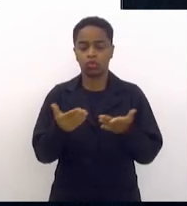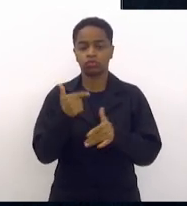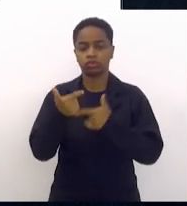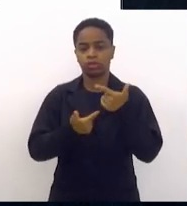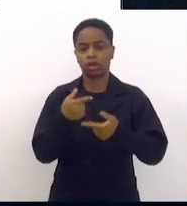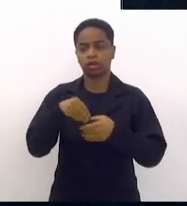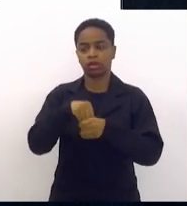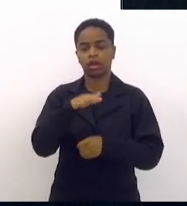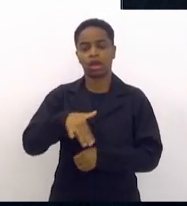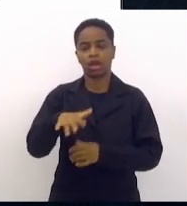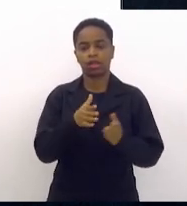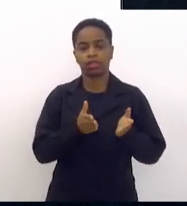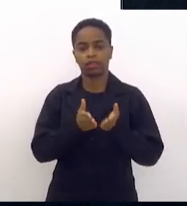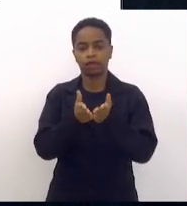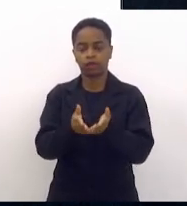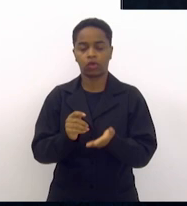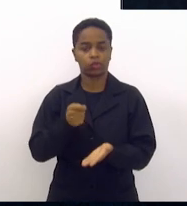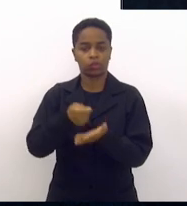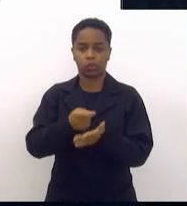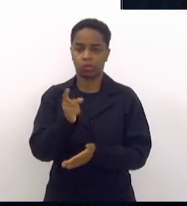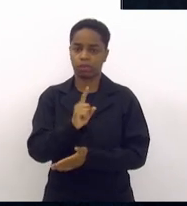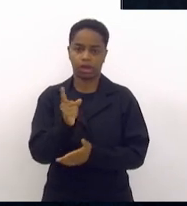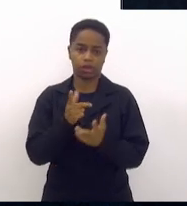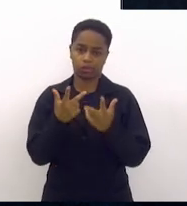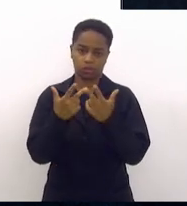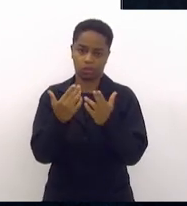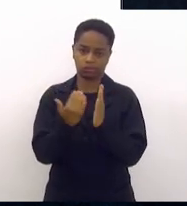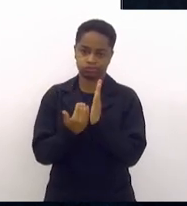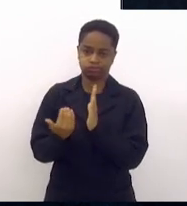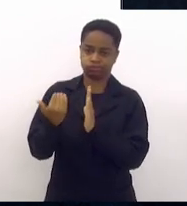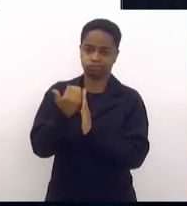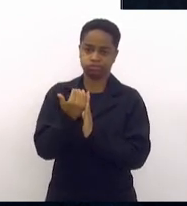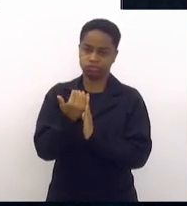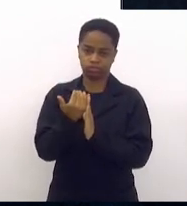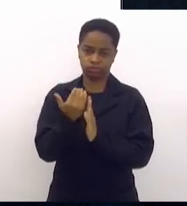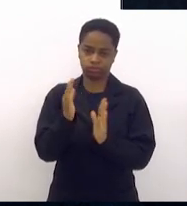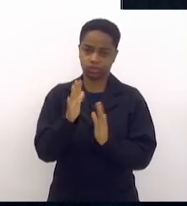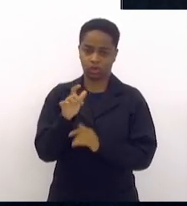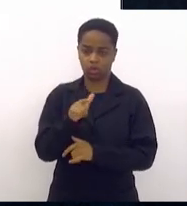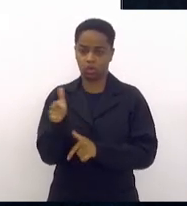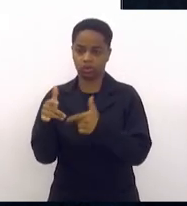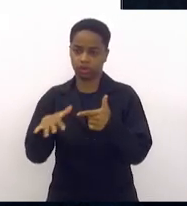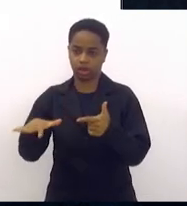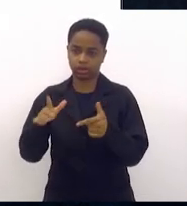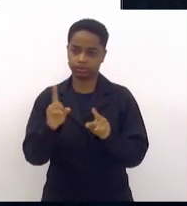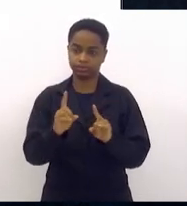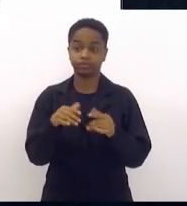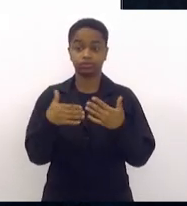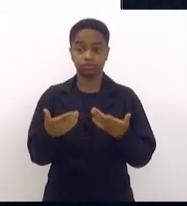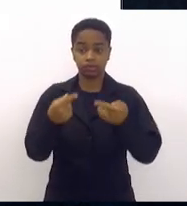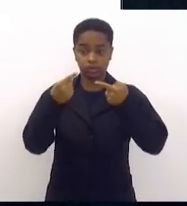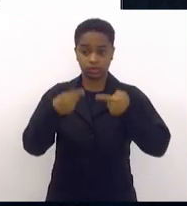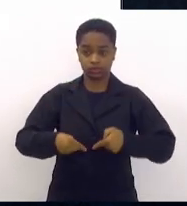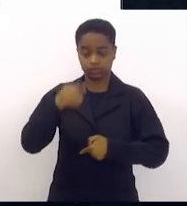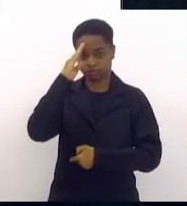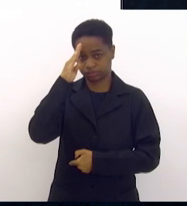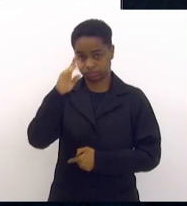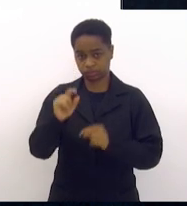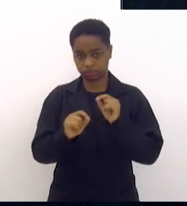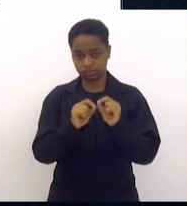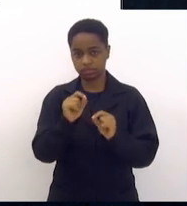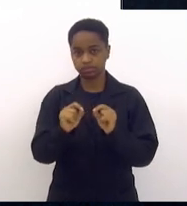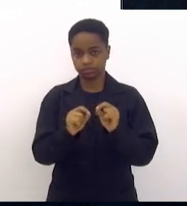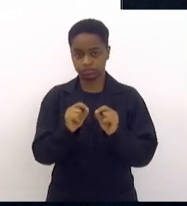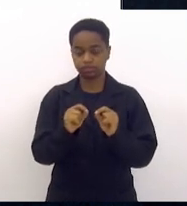naval ele não paga mais eh muito mais do que nos outros setores então um grande desafio aqui eu falei das